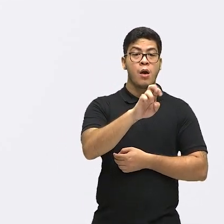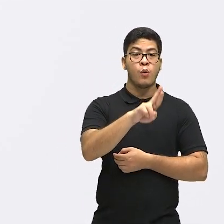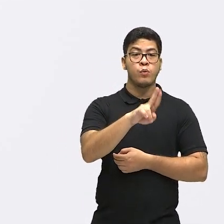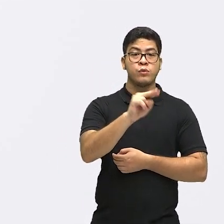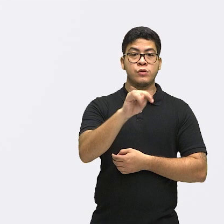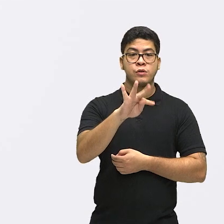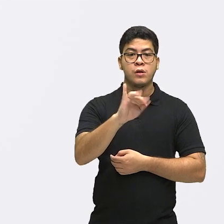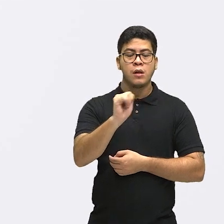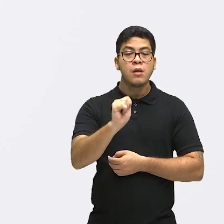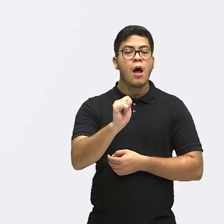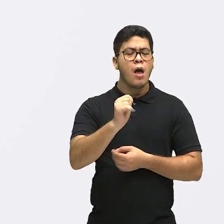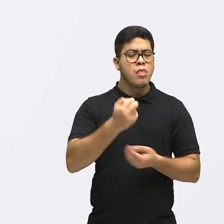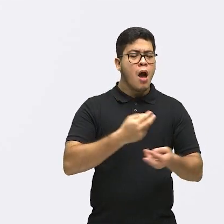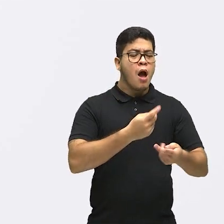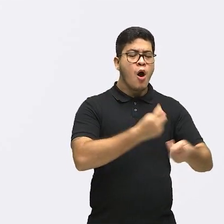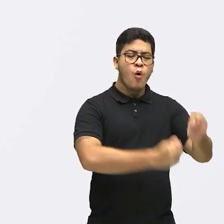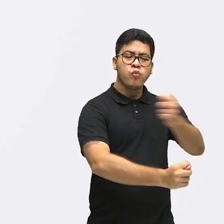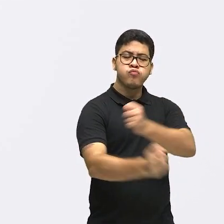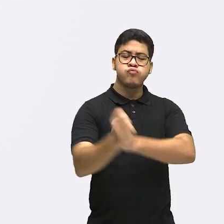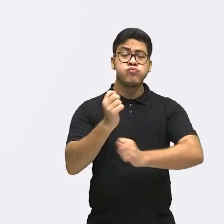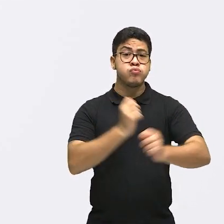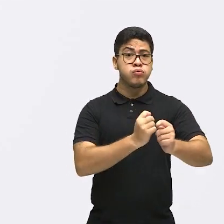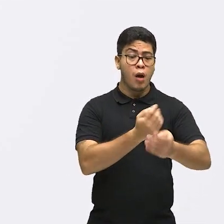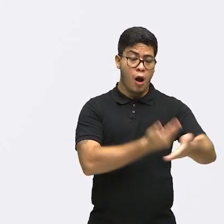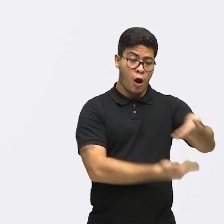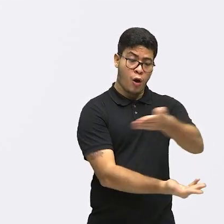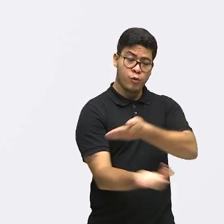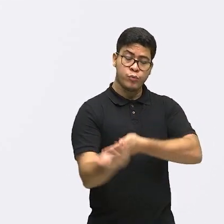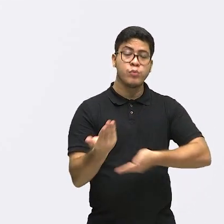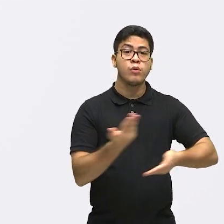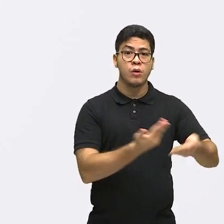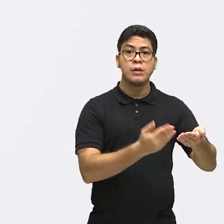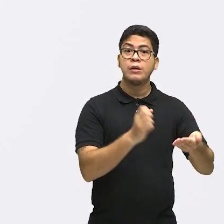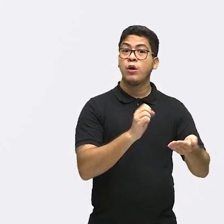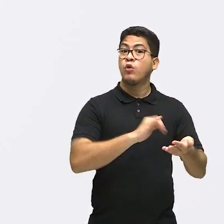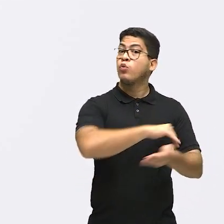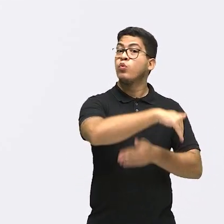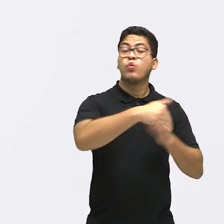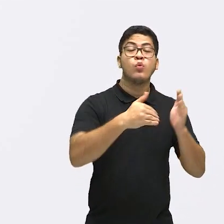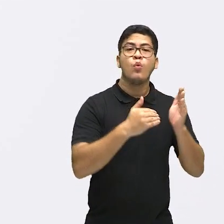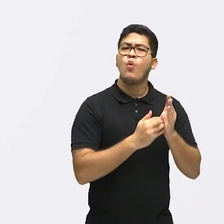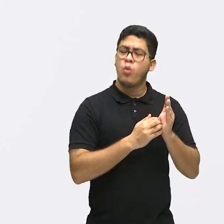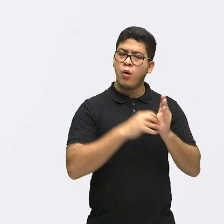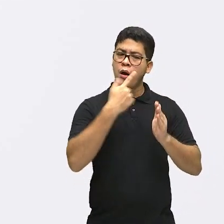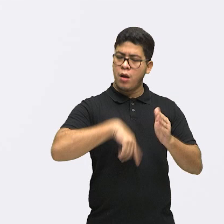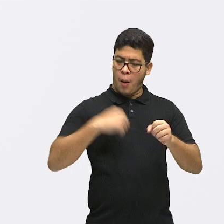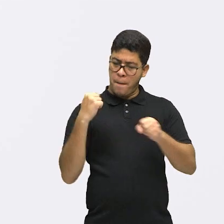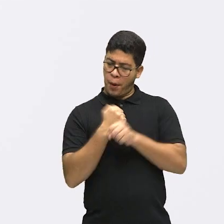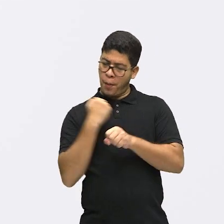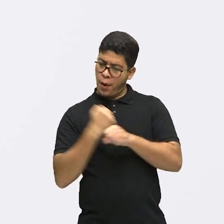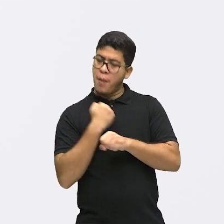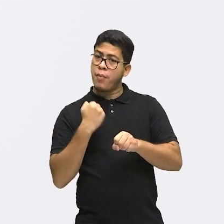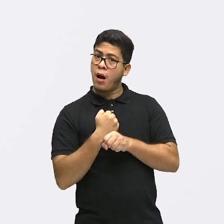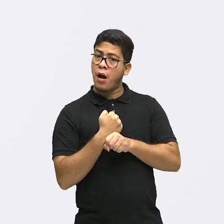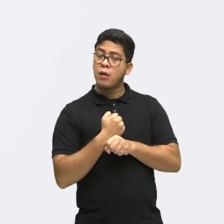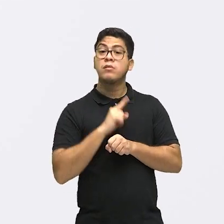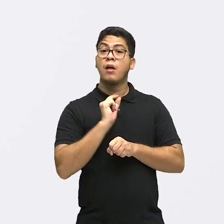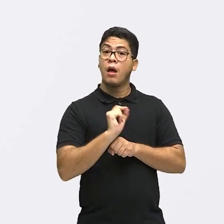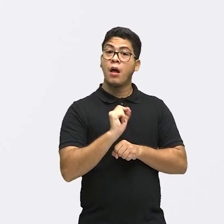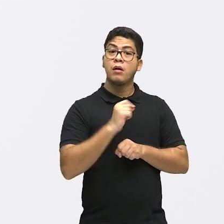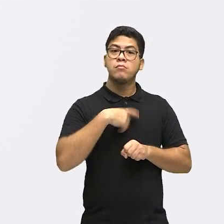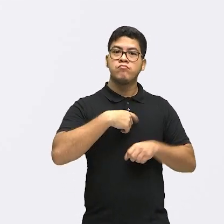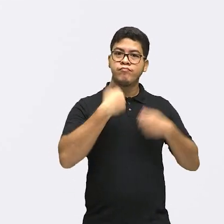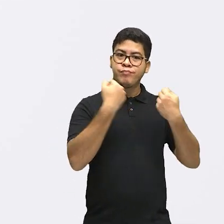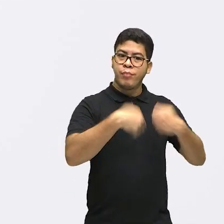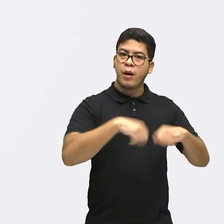pois tudo que é fabricado necessita do uso de energia e matéria-prima. Então, olha